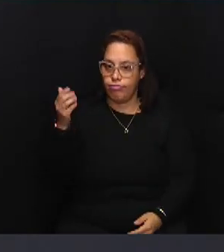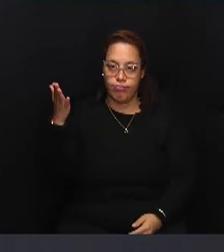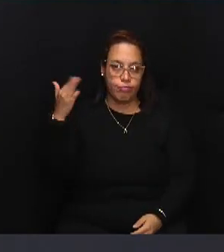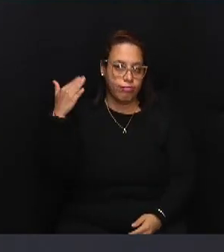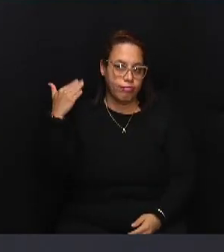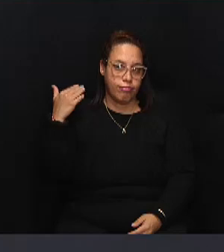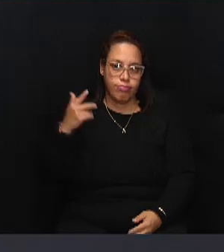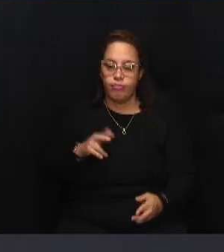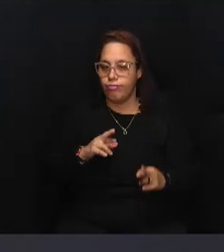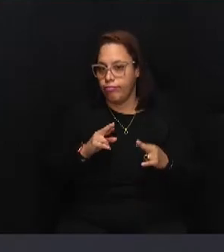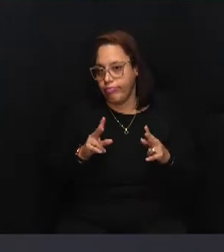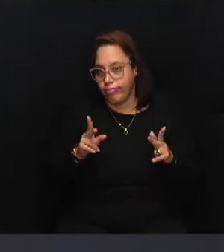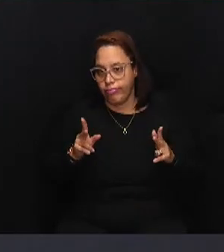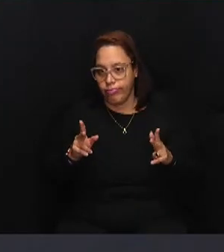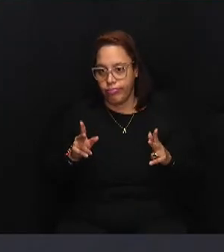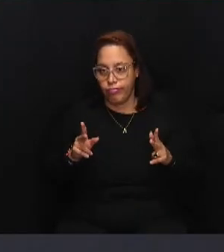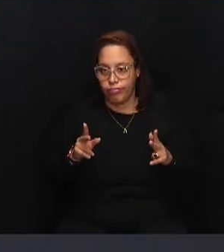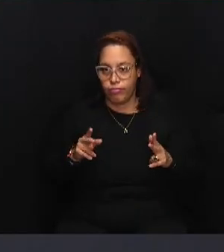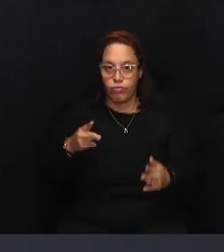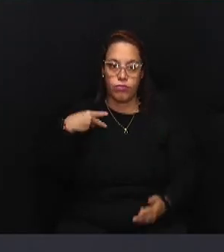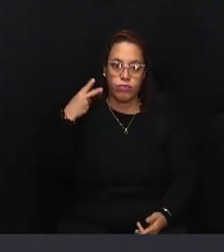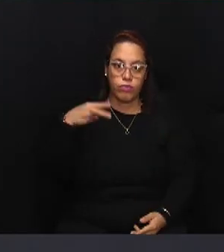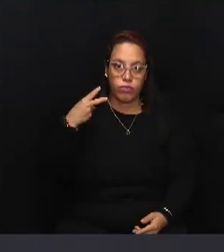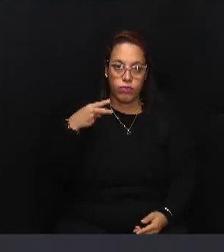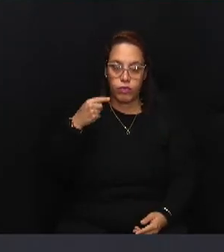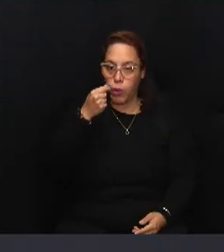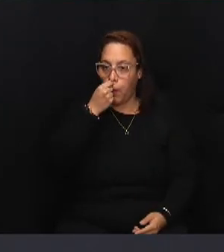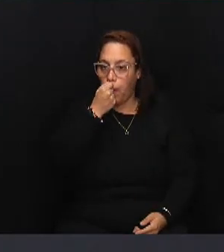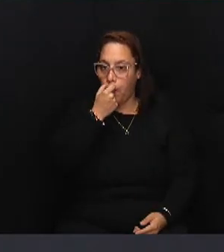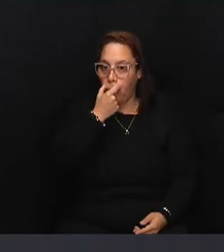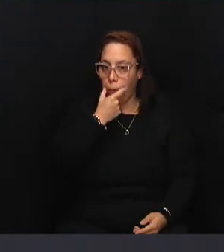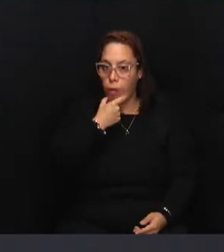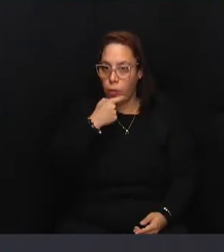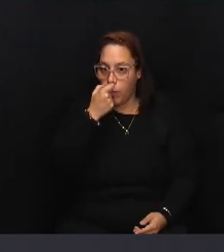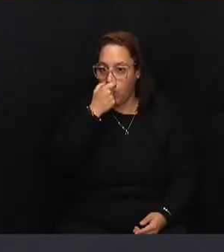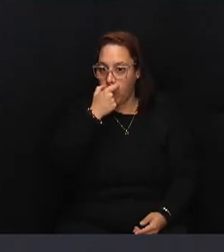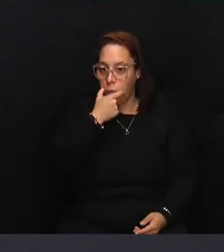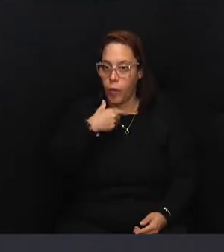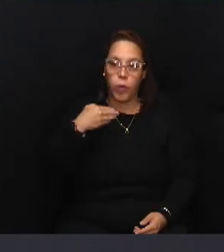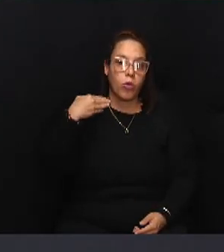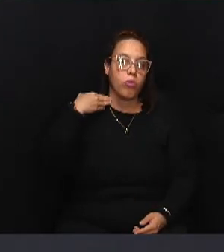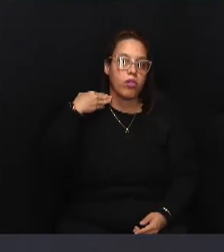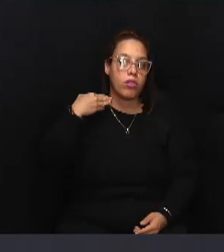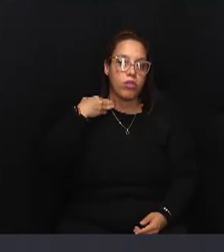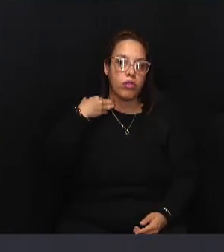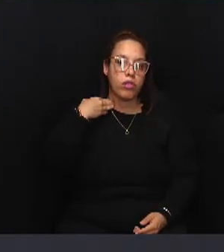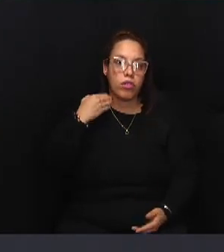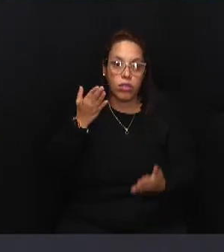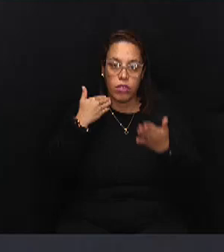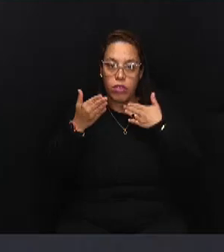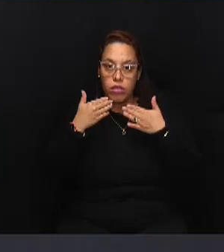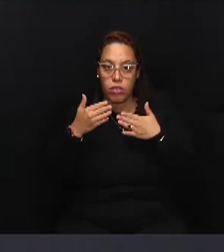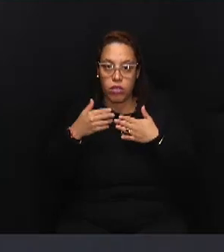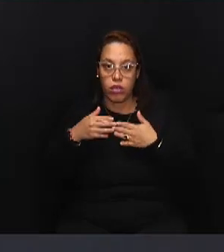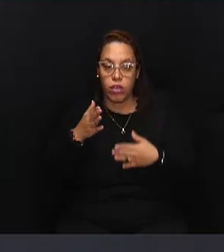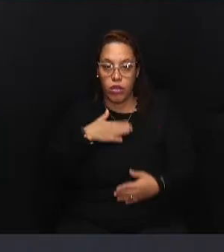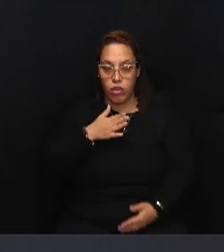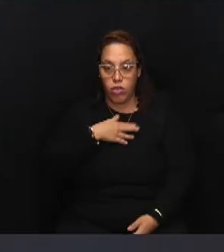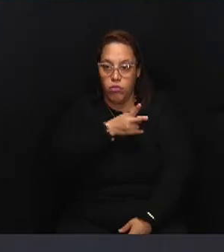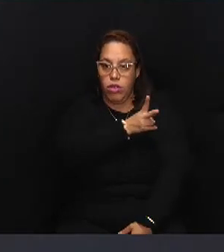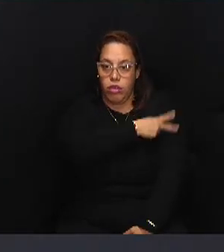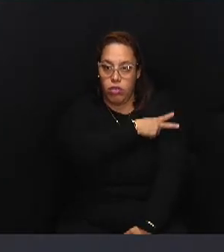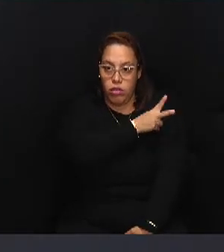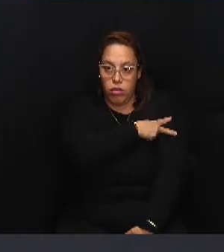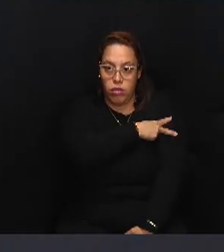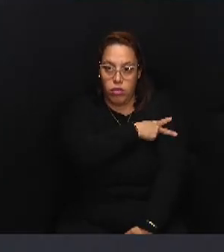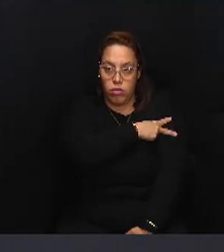muito diferente. Eu, recentemente, vereador Marrom, numa agência bancária, que eu não vou citar o nome aqui, eu estava conversando com a minha gerente,